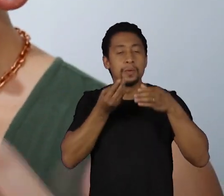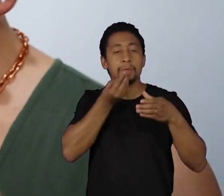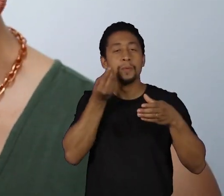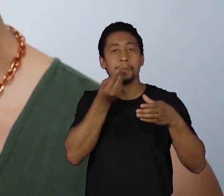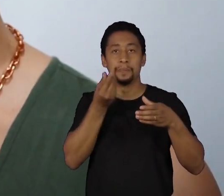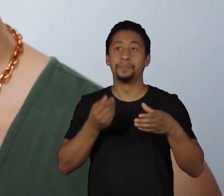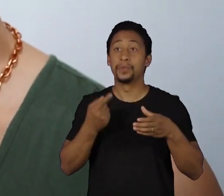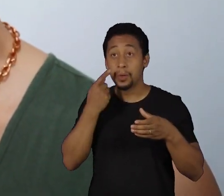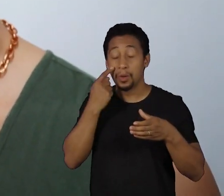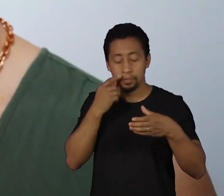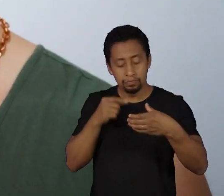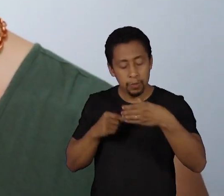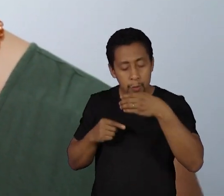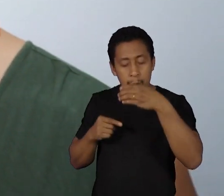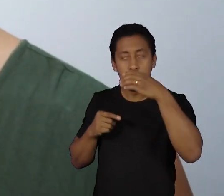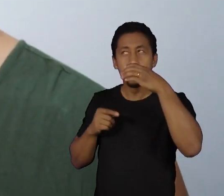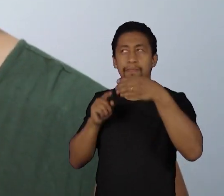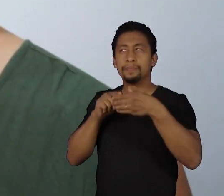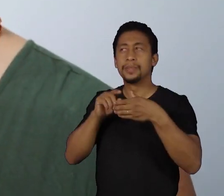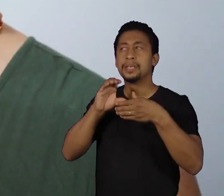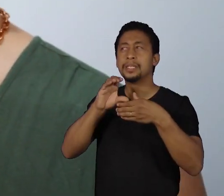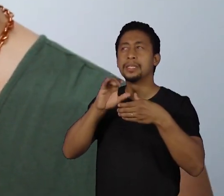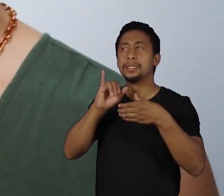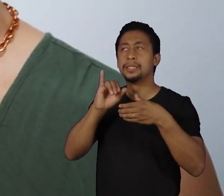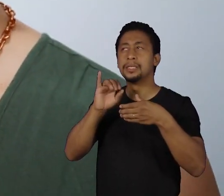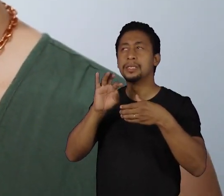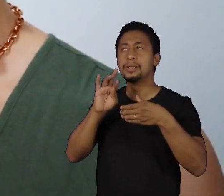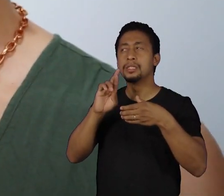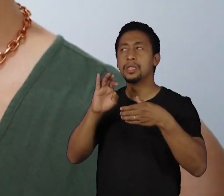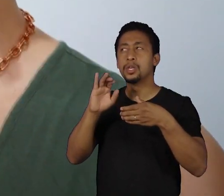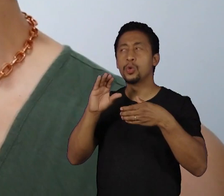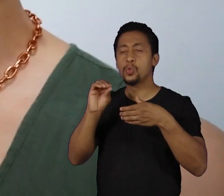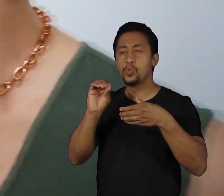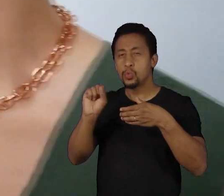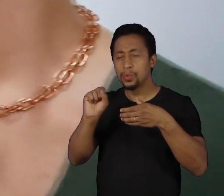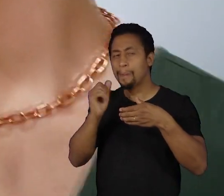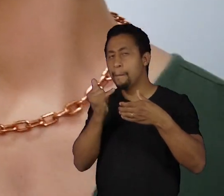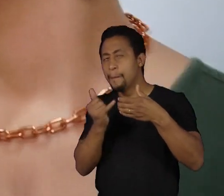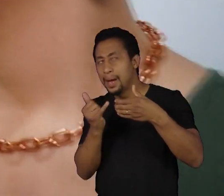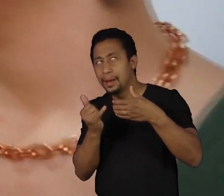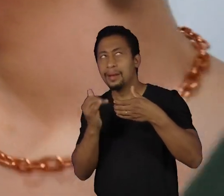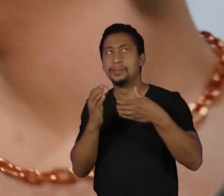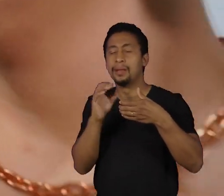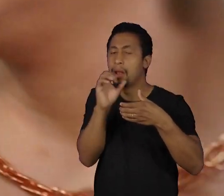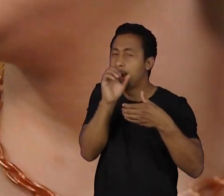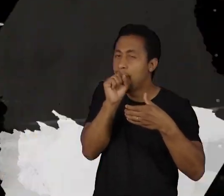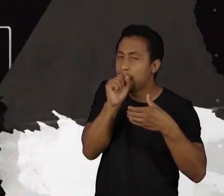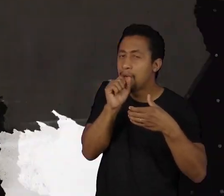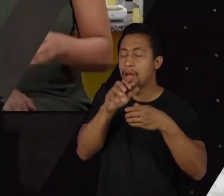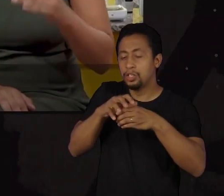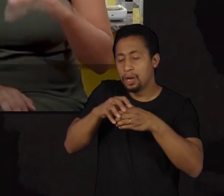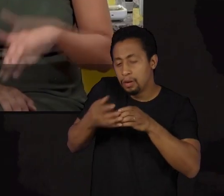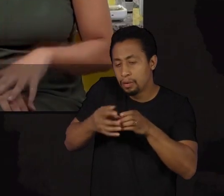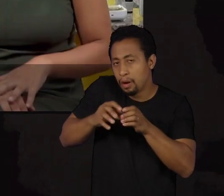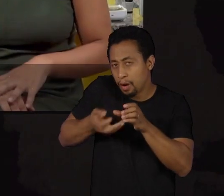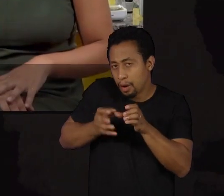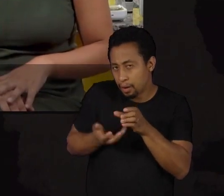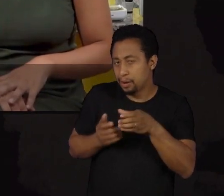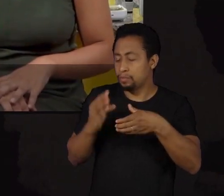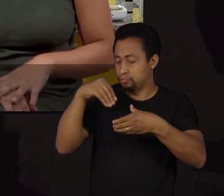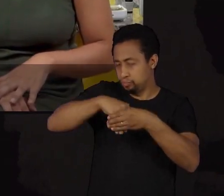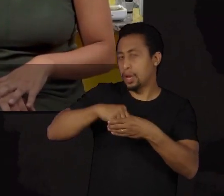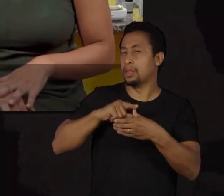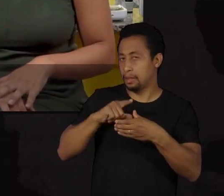perceba que notas cítricas, remetendo a laranja, a uma tangerina, né? A mulher vem marcando